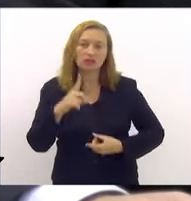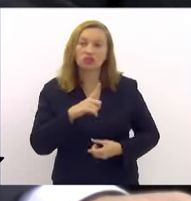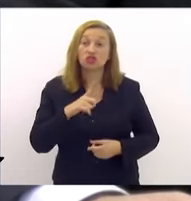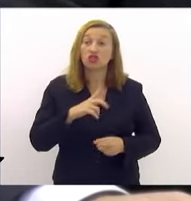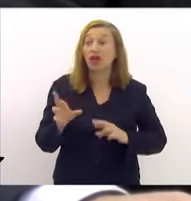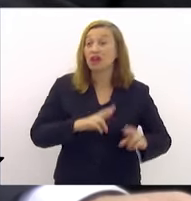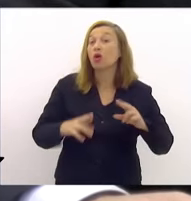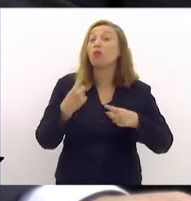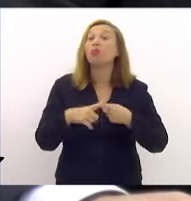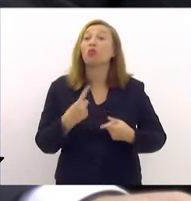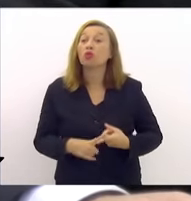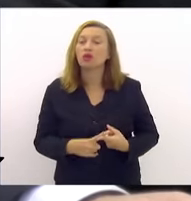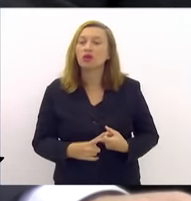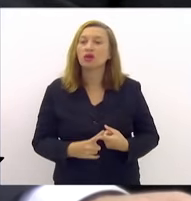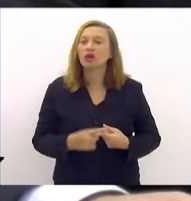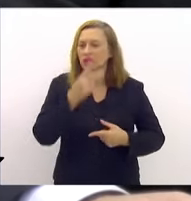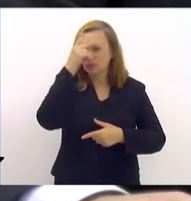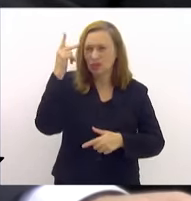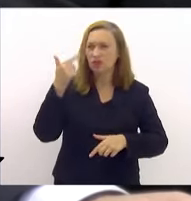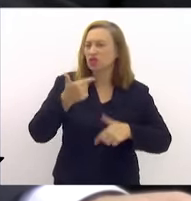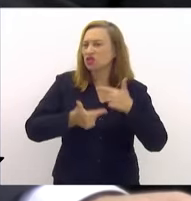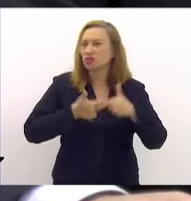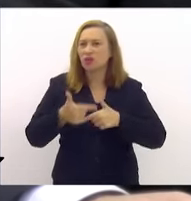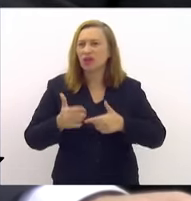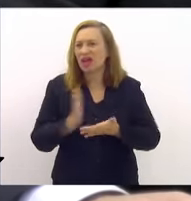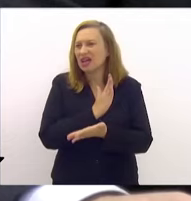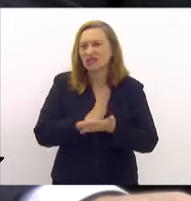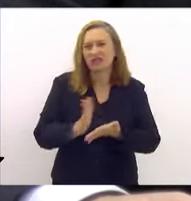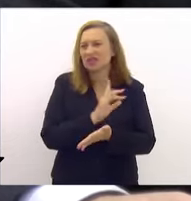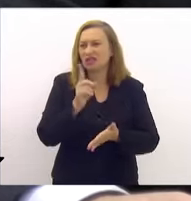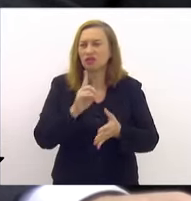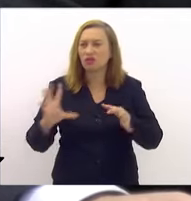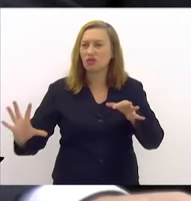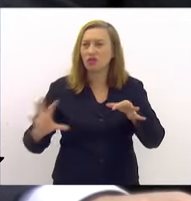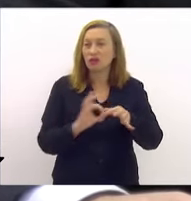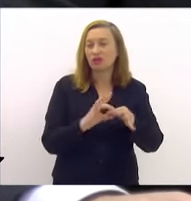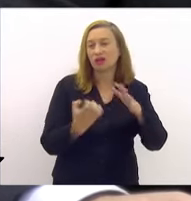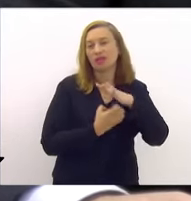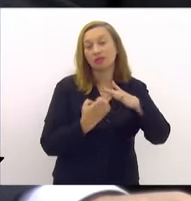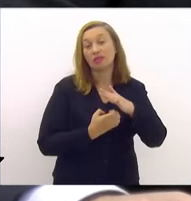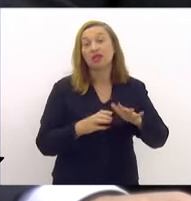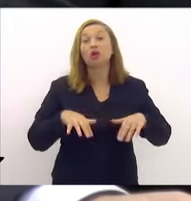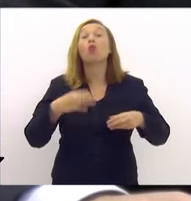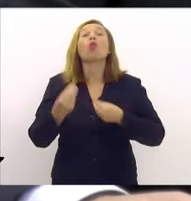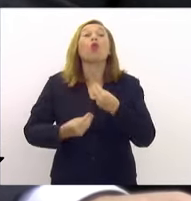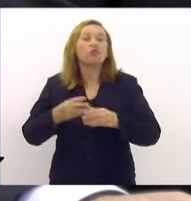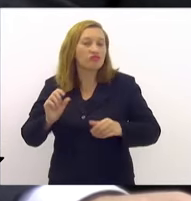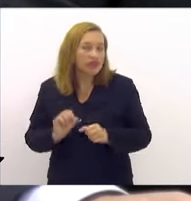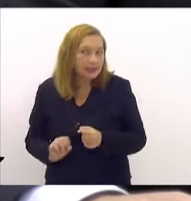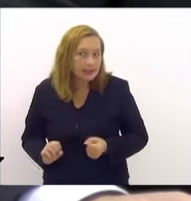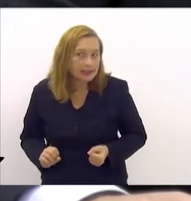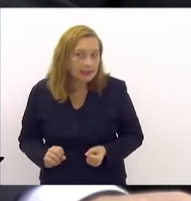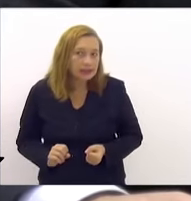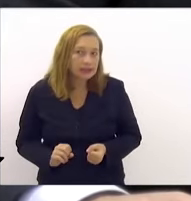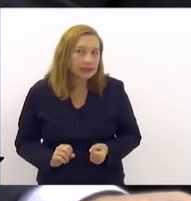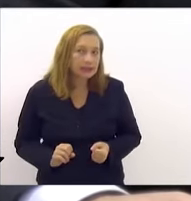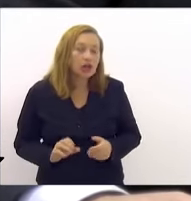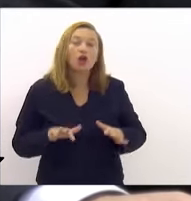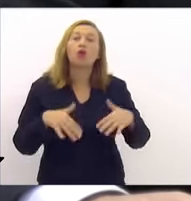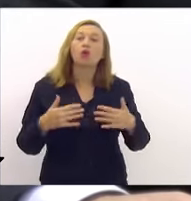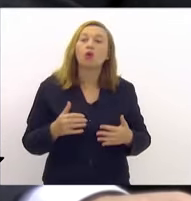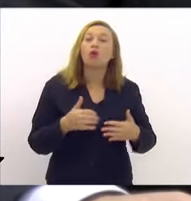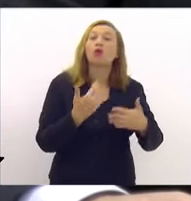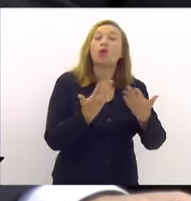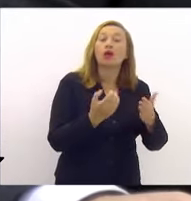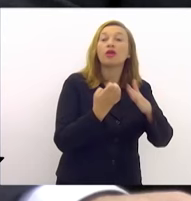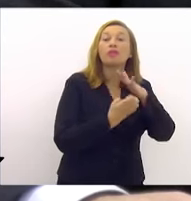relação a isso, porque esses trabalhadores, nem, muitas das vezes, não são vinculados a um só. Então, como é que vai fazer? É o Zé Delivery? É o iFood? É o